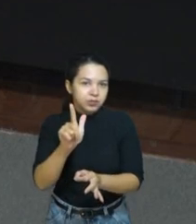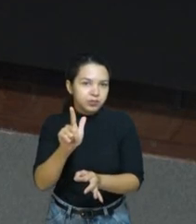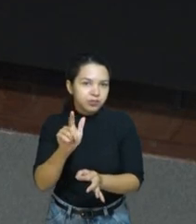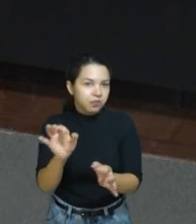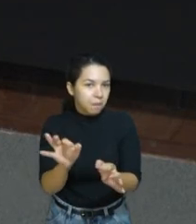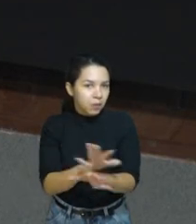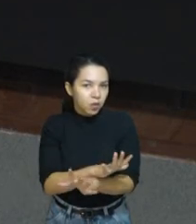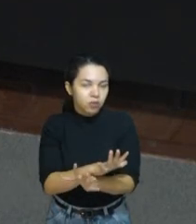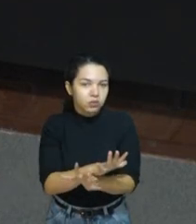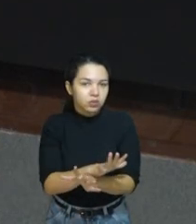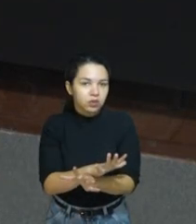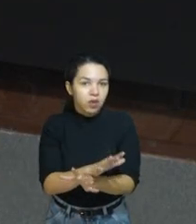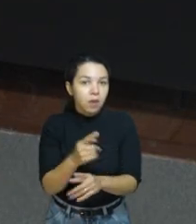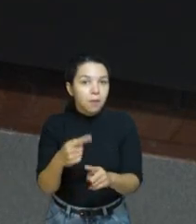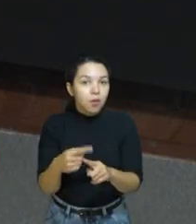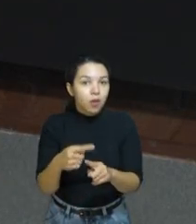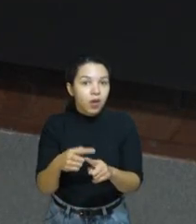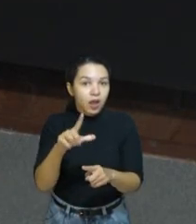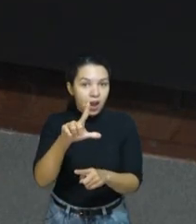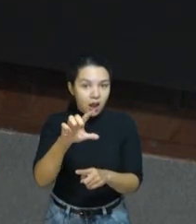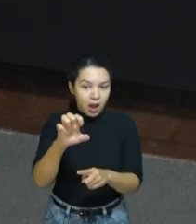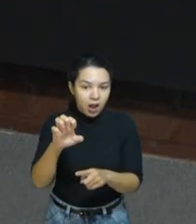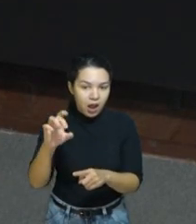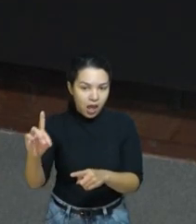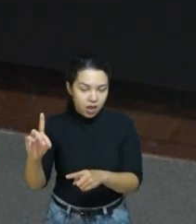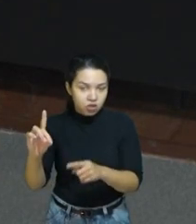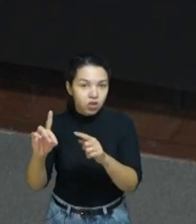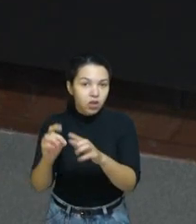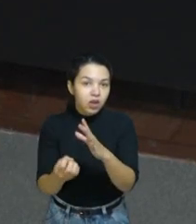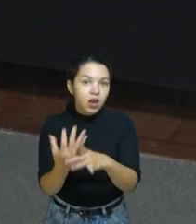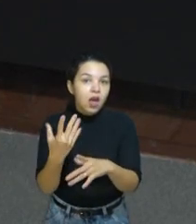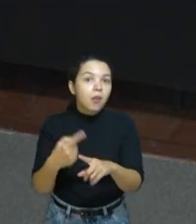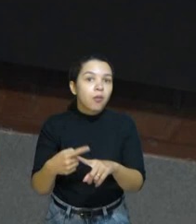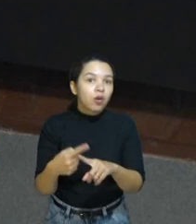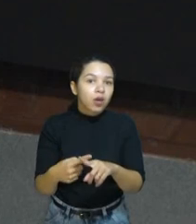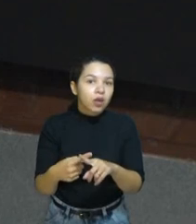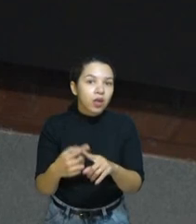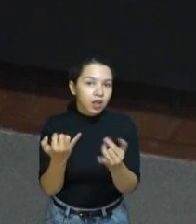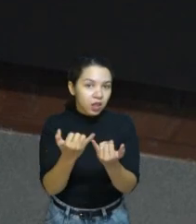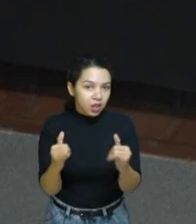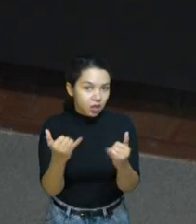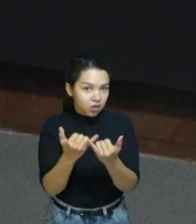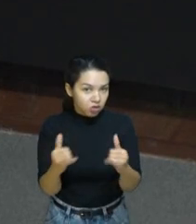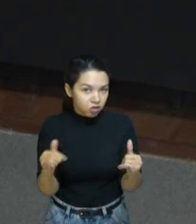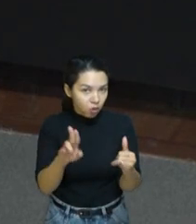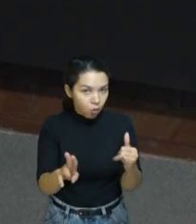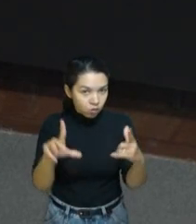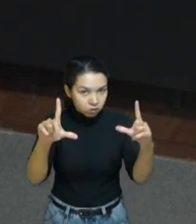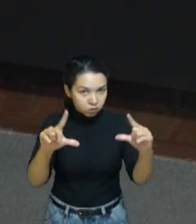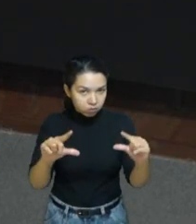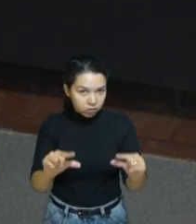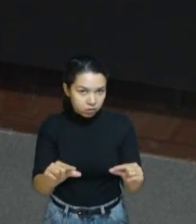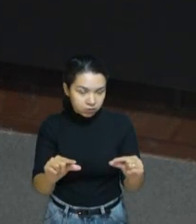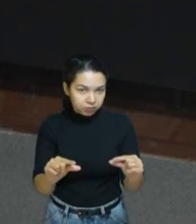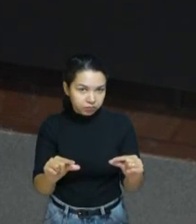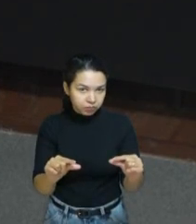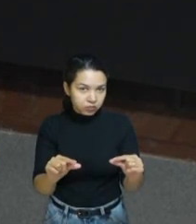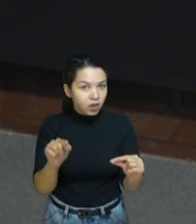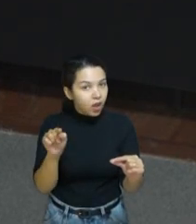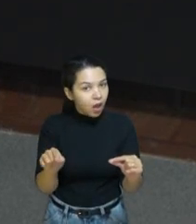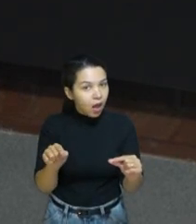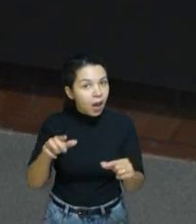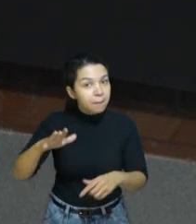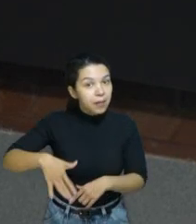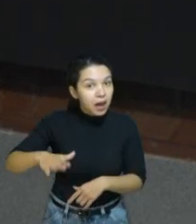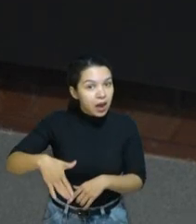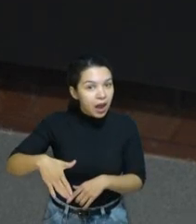pronto. Né? Porque o LED foi criado porque gasta muito menos energia, certo? E aí, como fica um negócio tão caro,